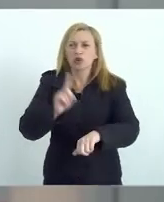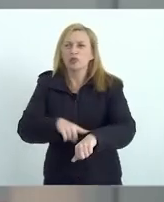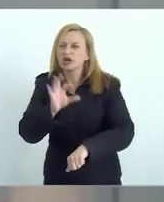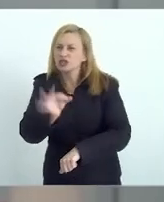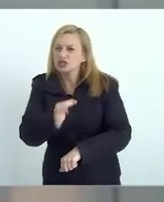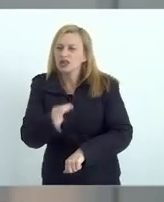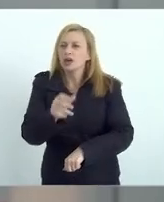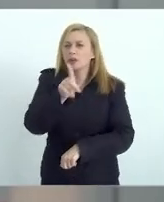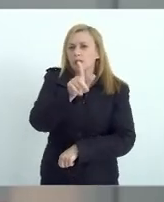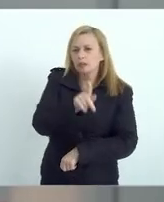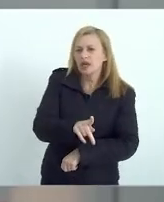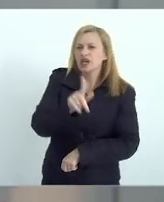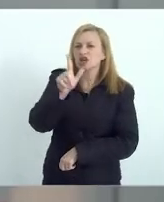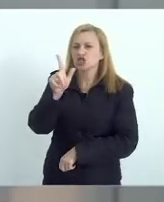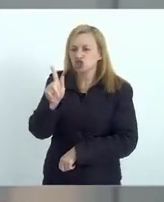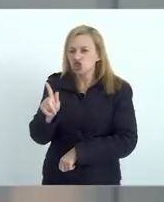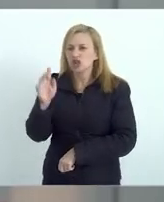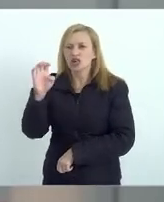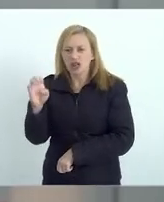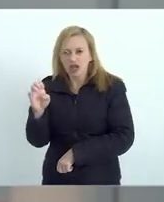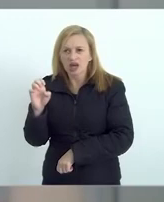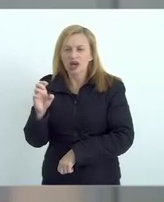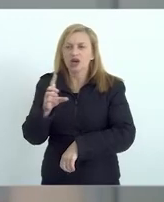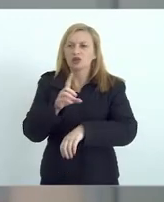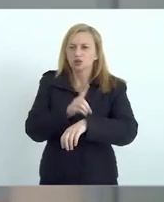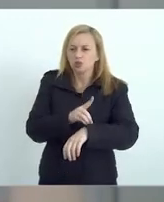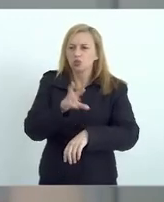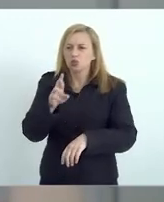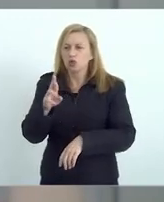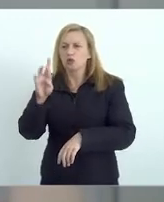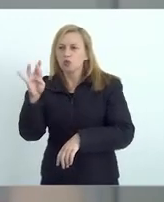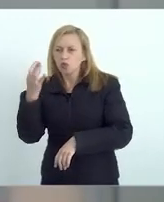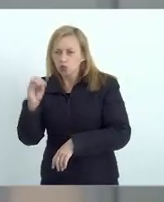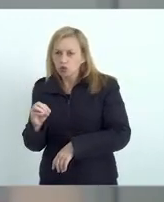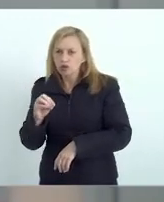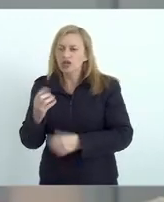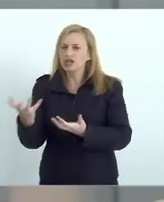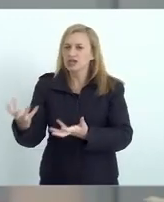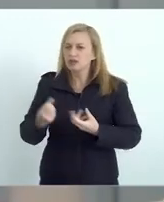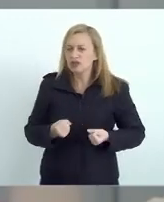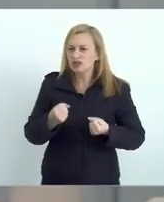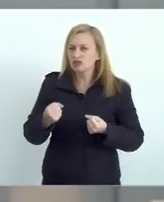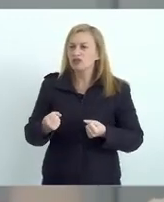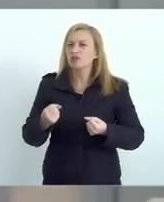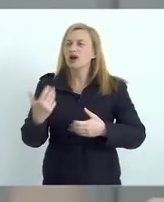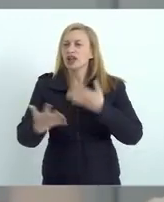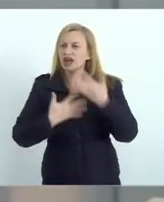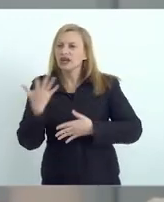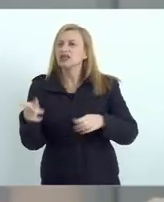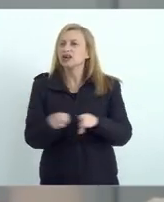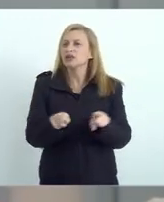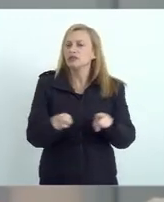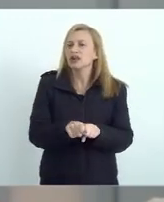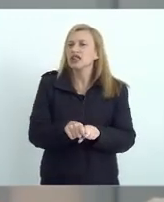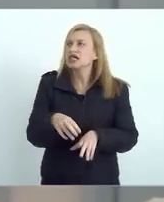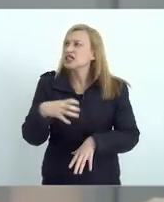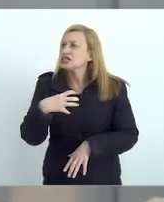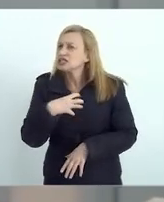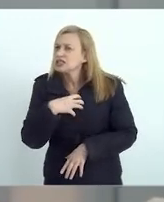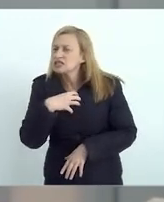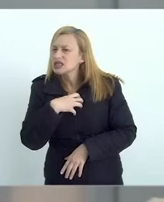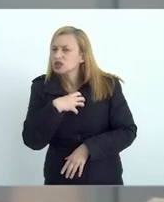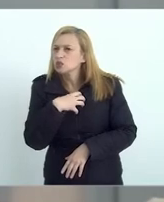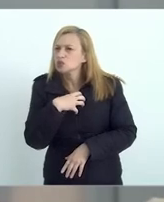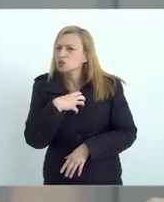com a pge Dr Bruno tem nos recebido de forma muito gentil também é sim o ausência